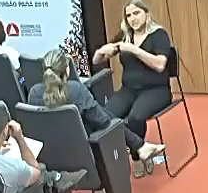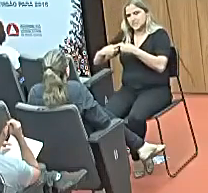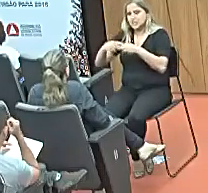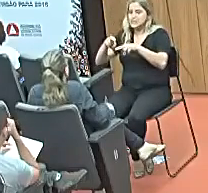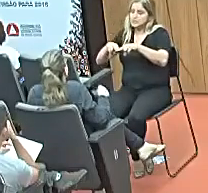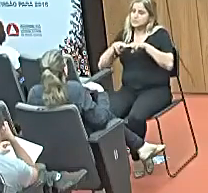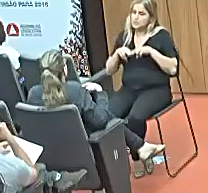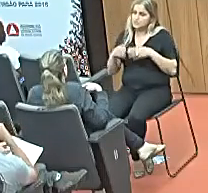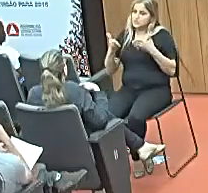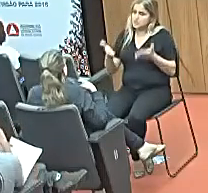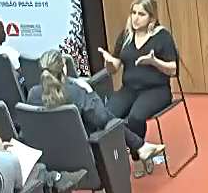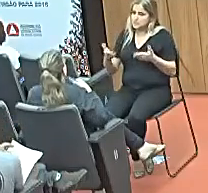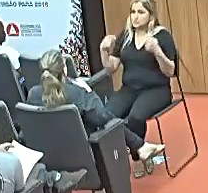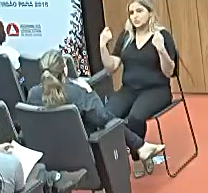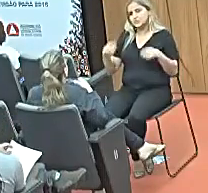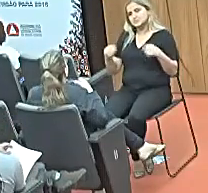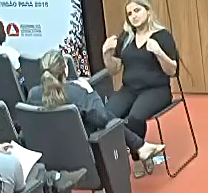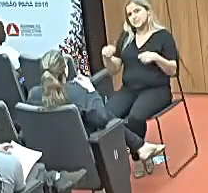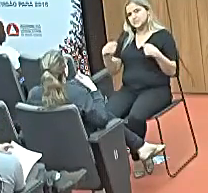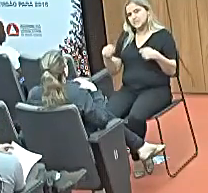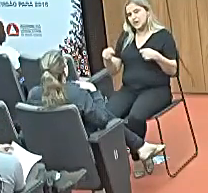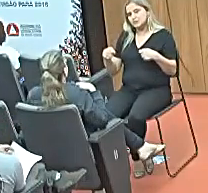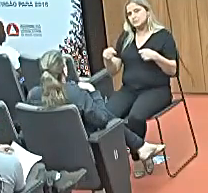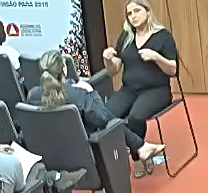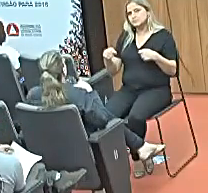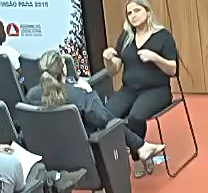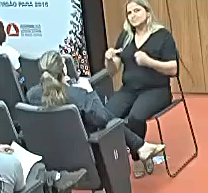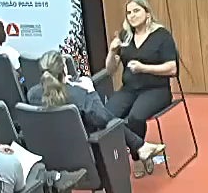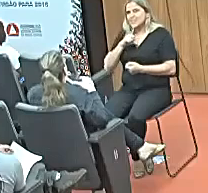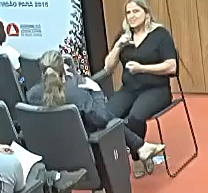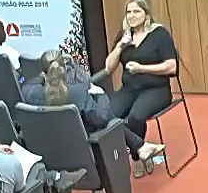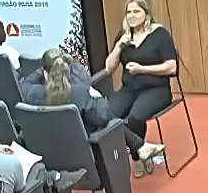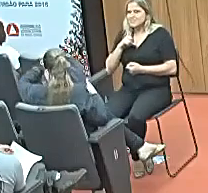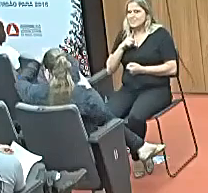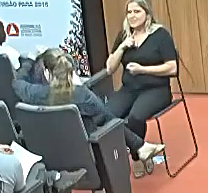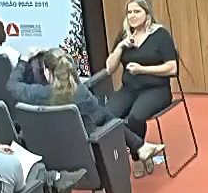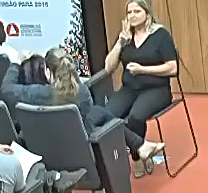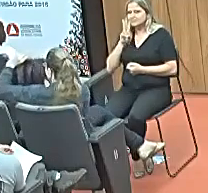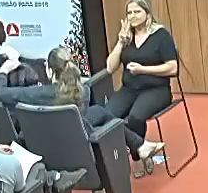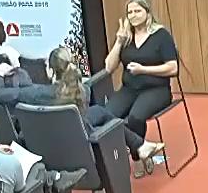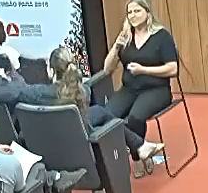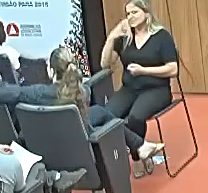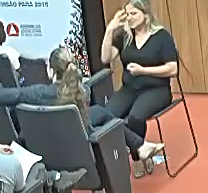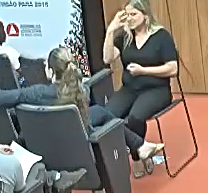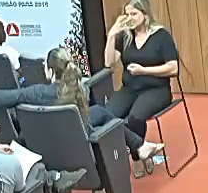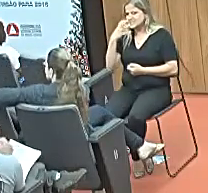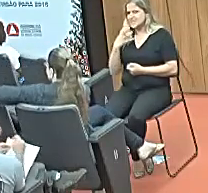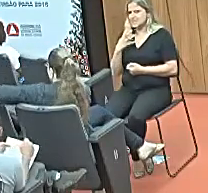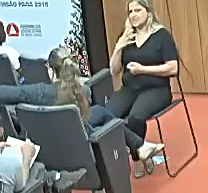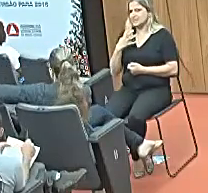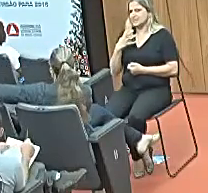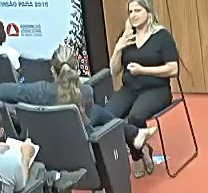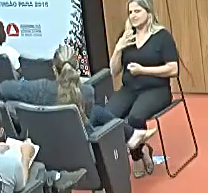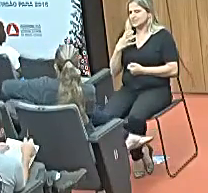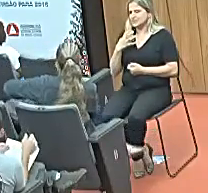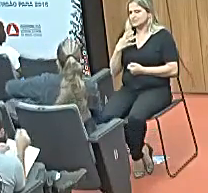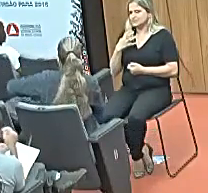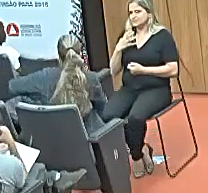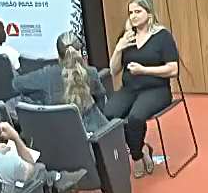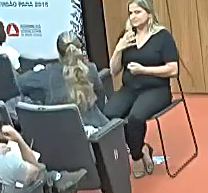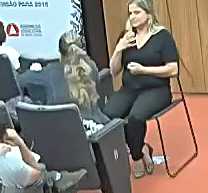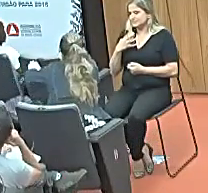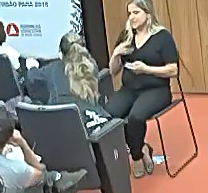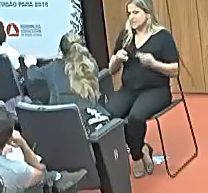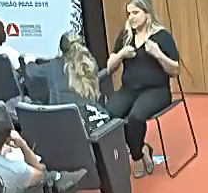é encarar né com mais com mais mais